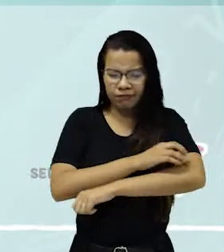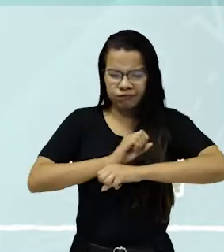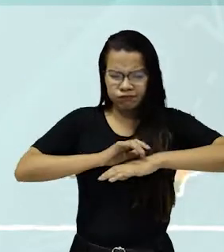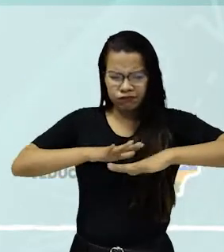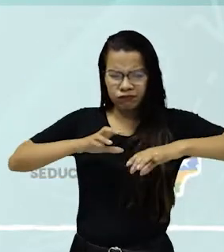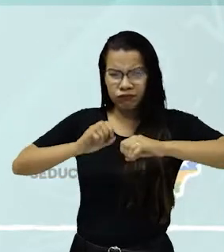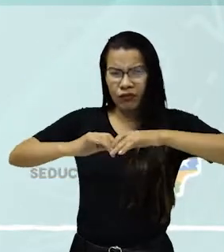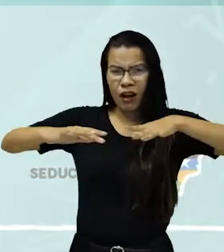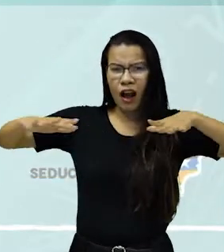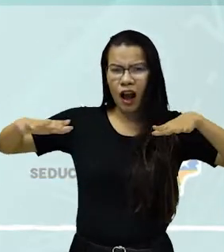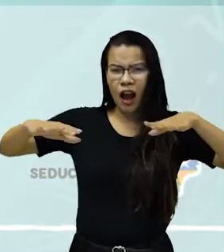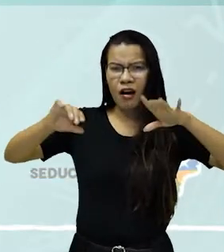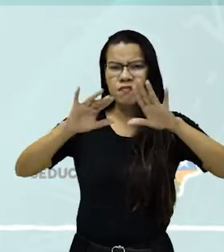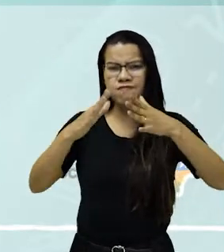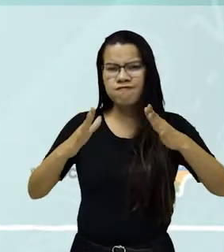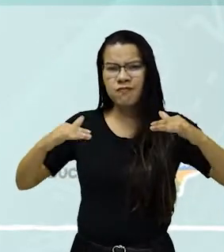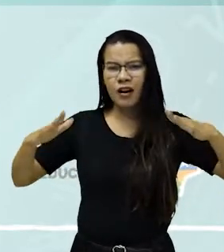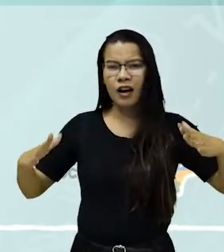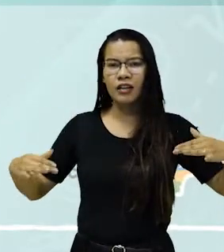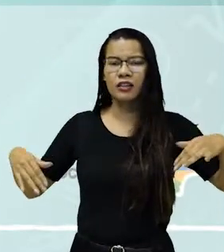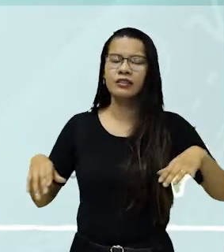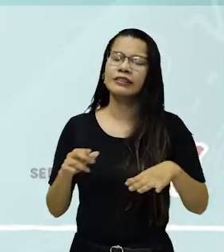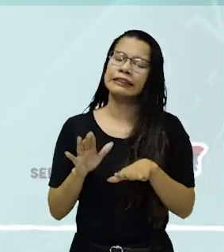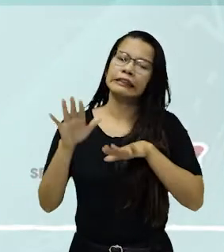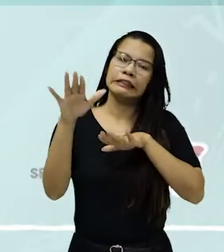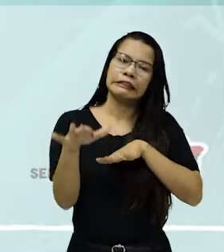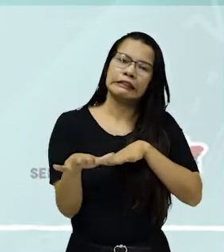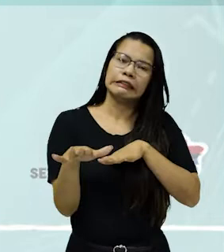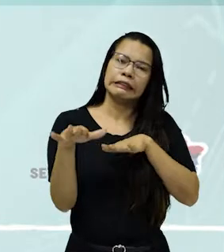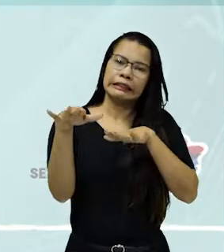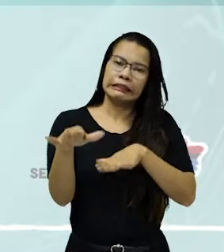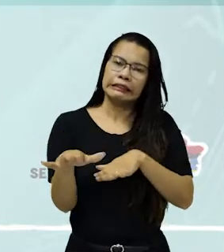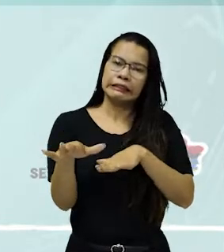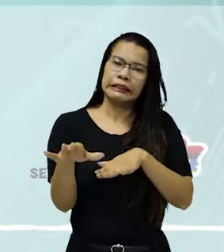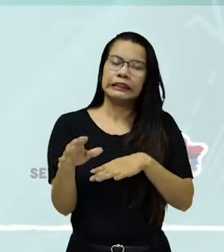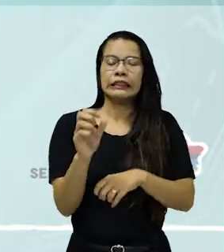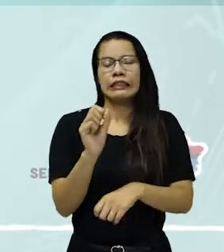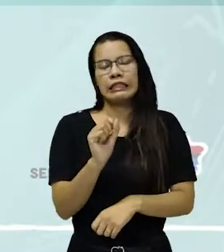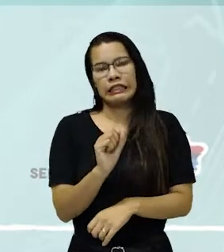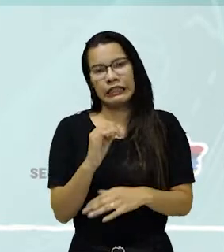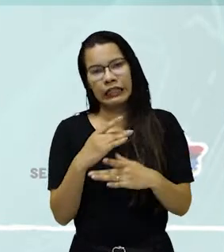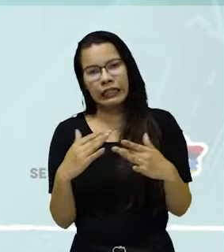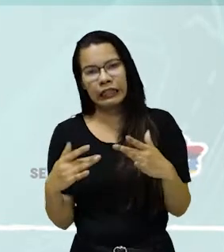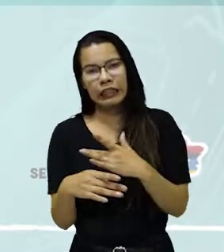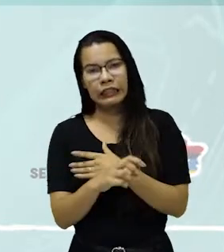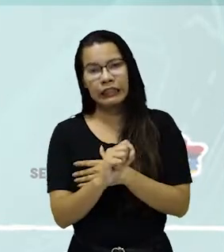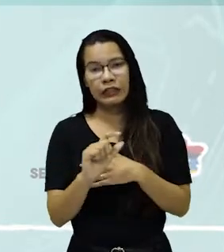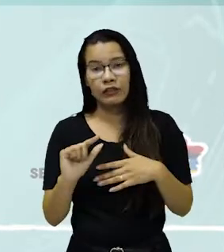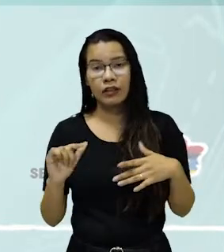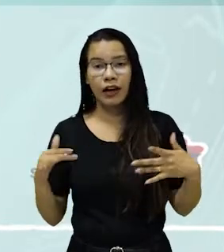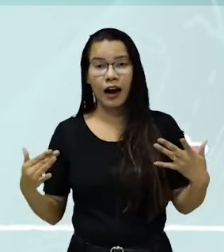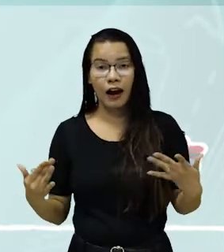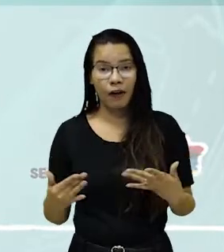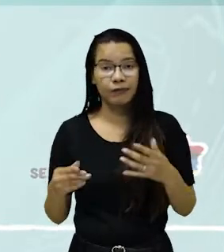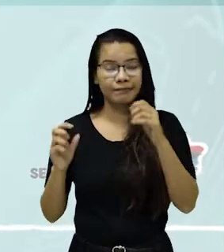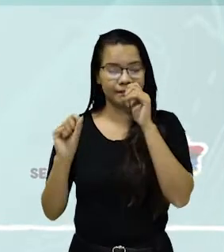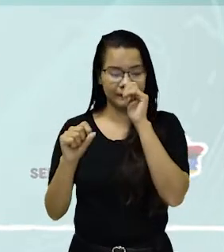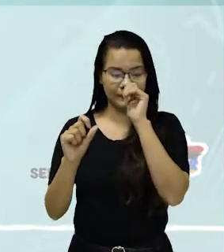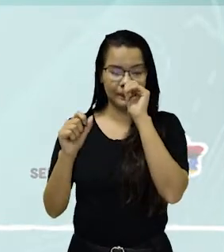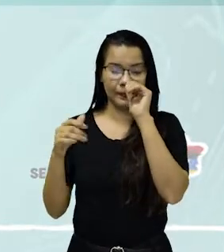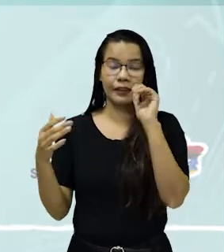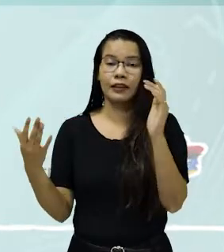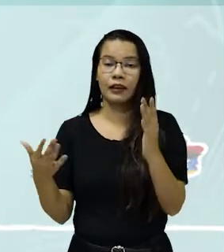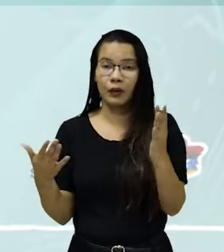ficou congestionado em vários pontos da cidade. Agora sim, agora o texto